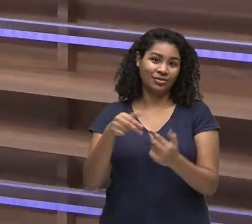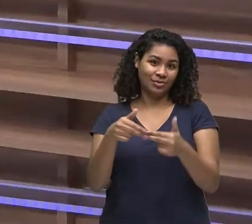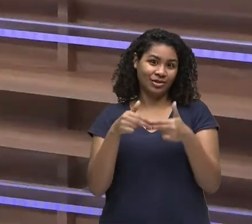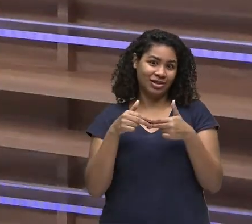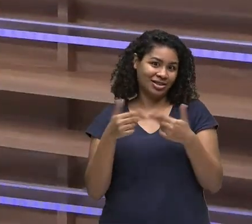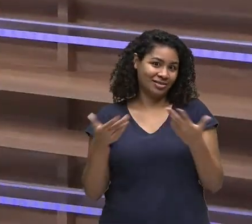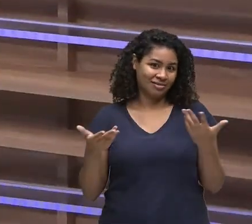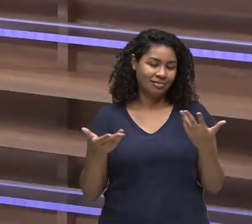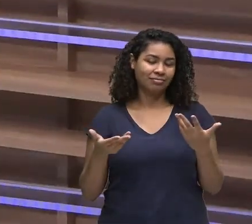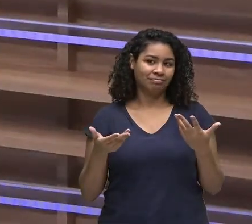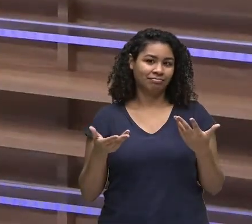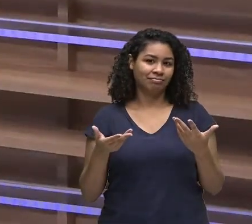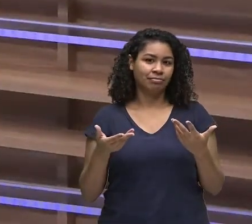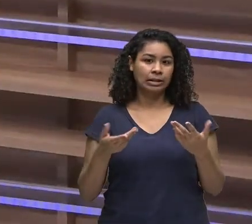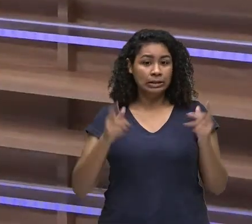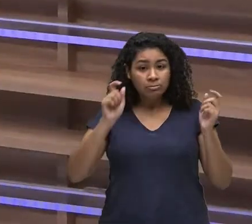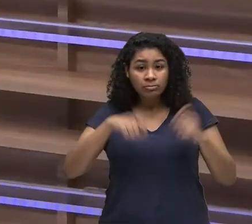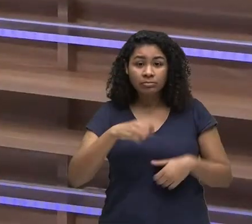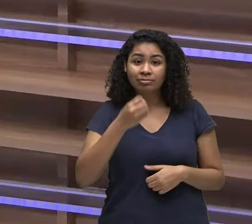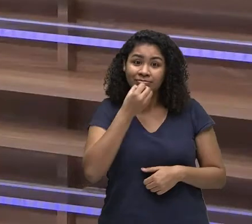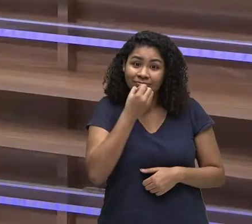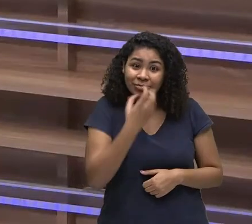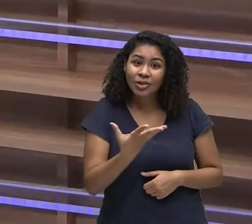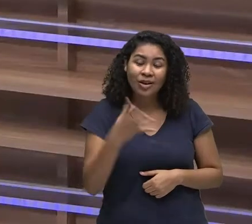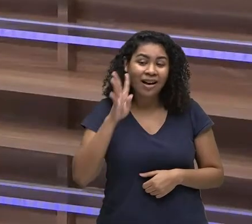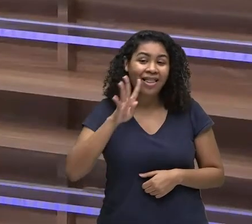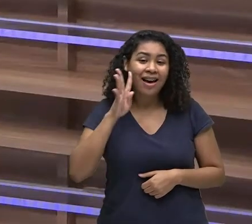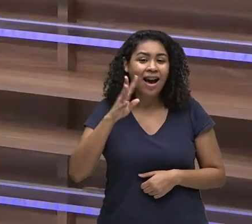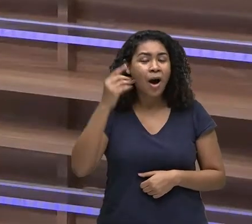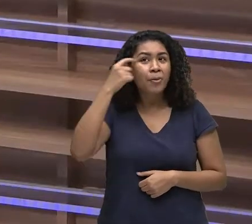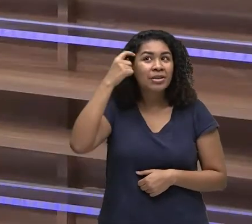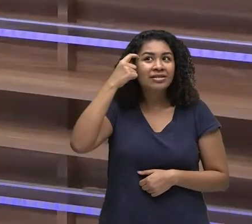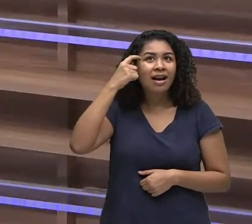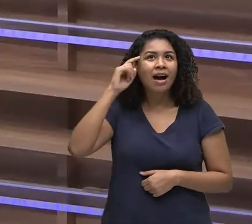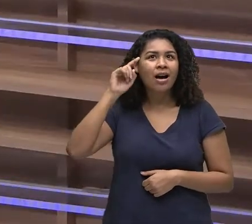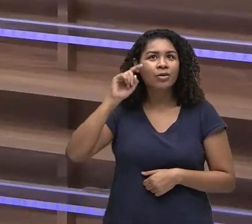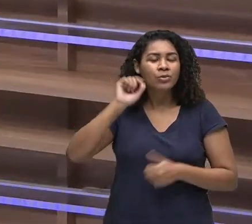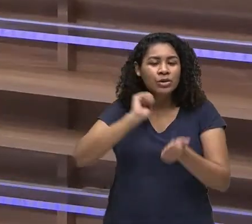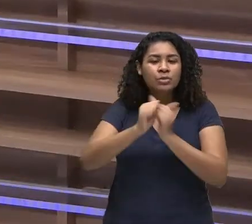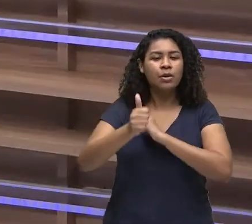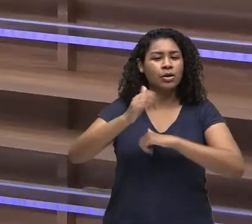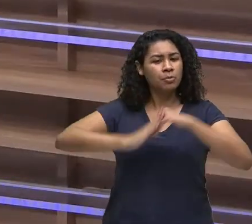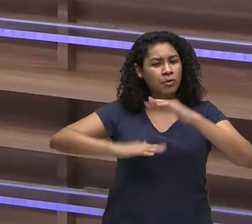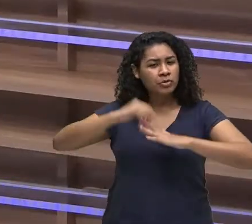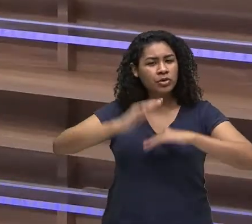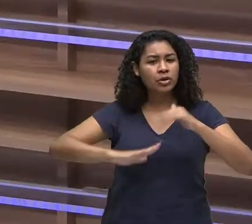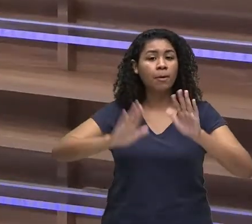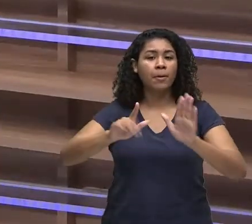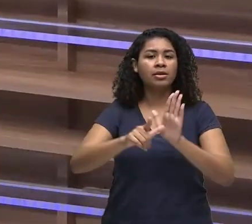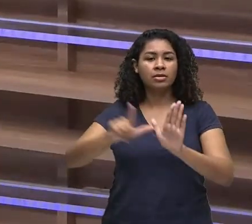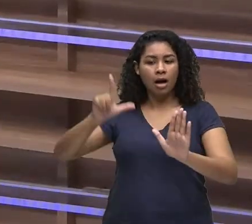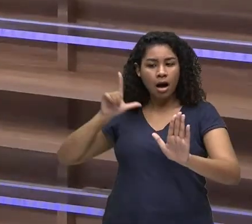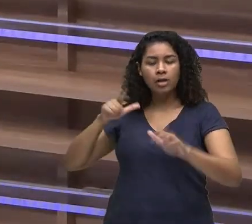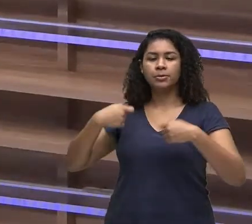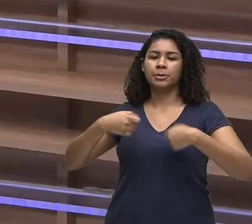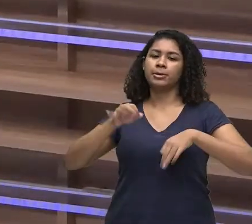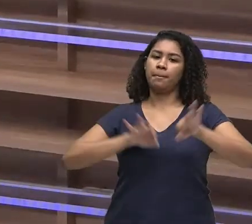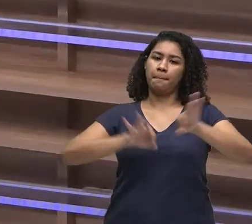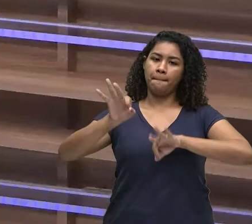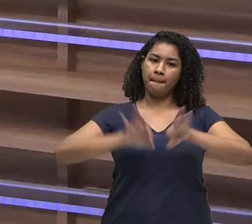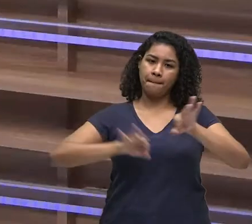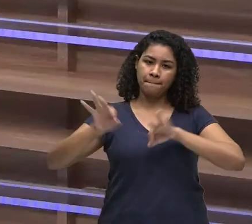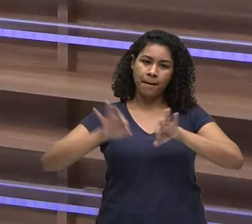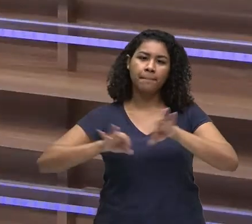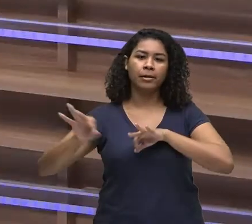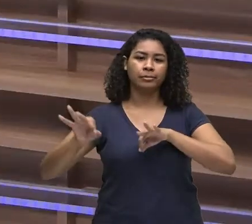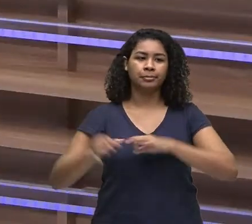Então, é bom, dá certo, é legal pensar no esporte como profissão, mas é preciso que se estruture, que se prepare de fato esse